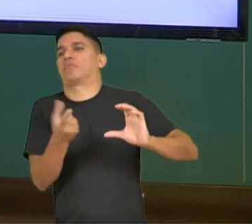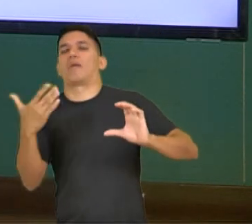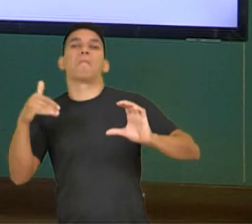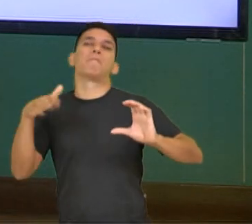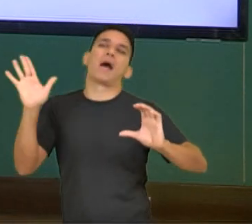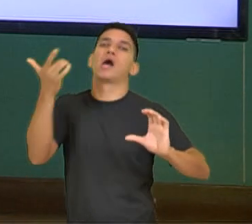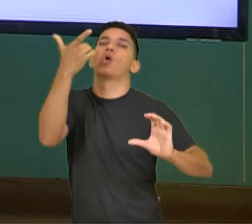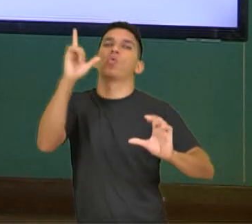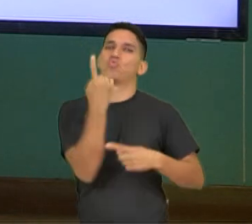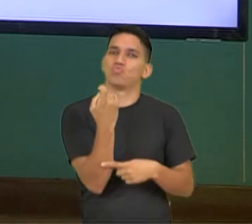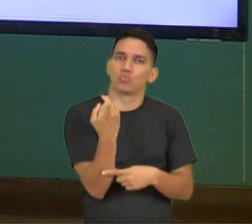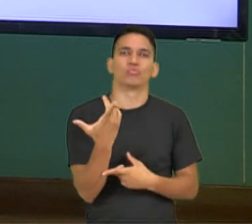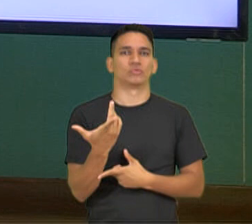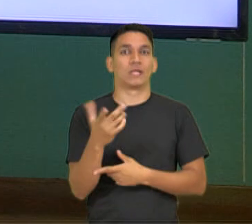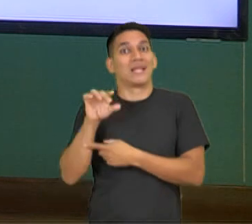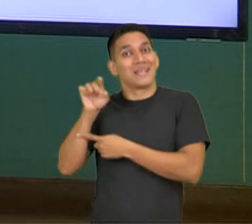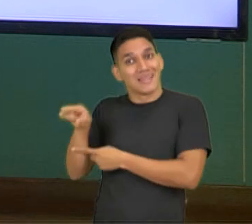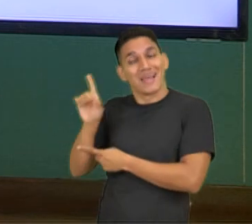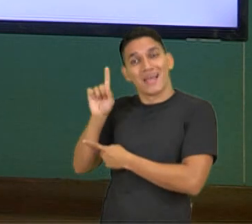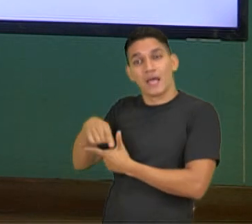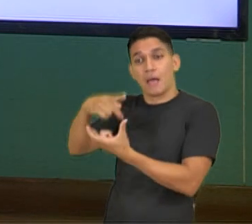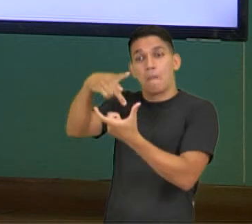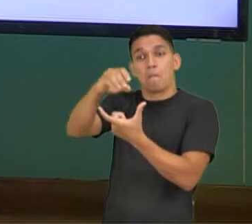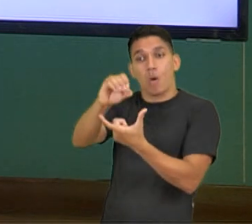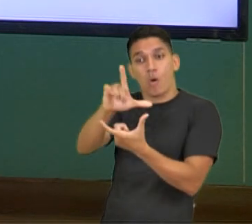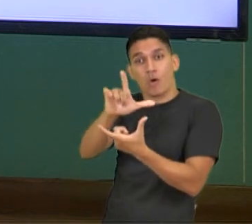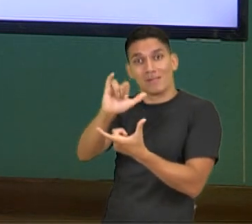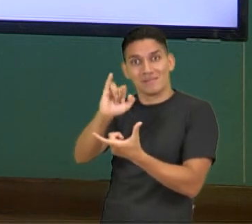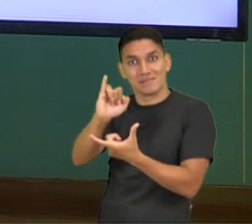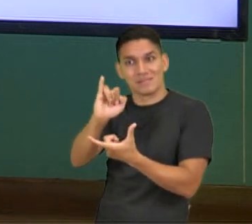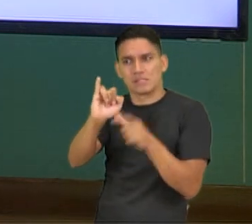um anel aromático. E aí elas são classificadas como